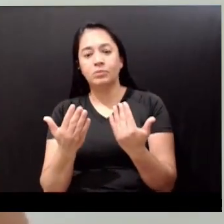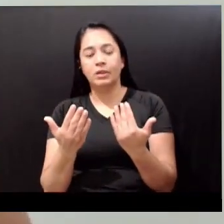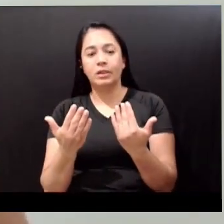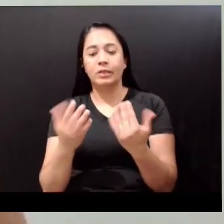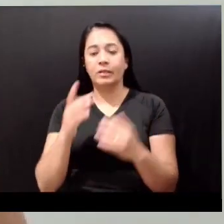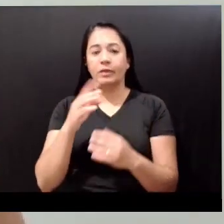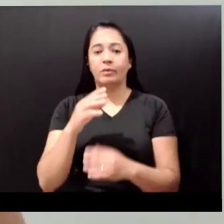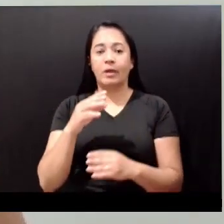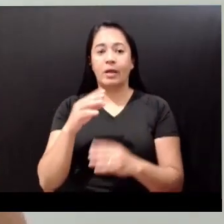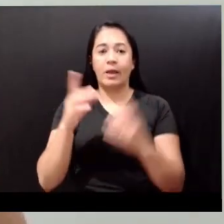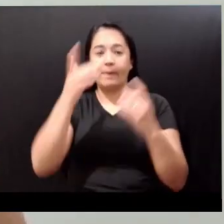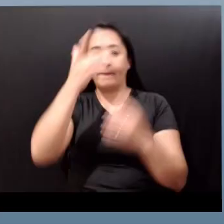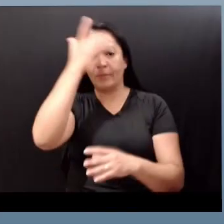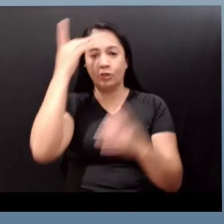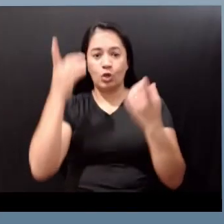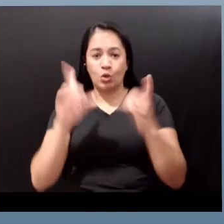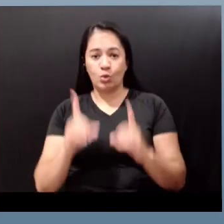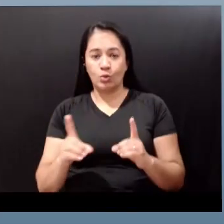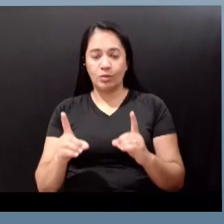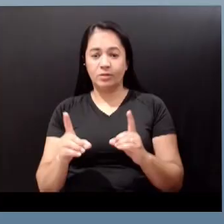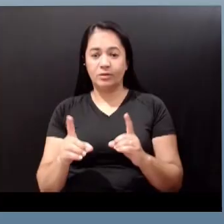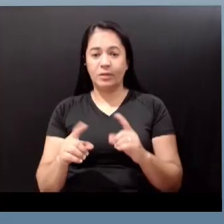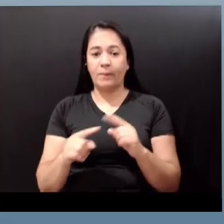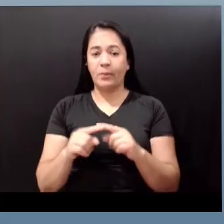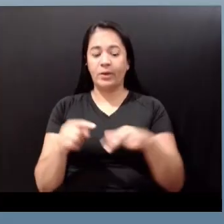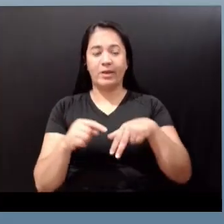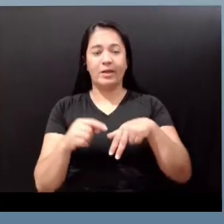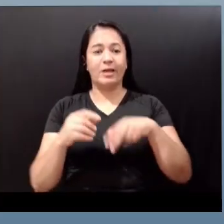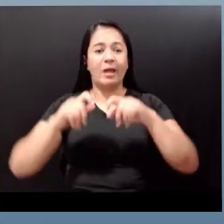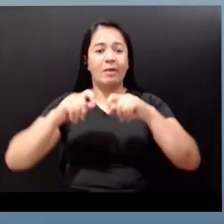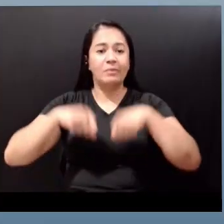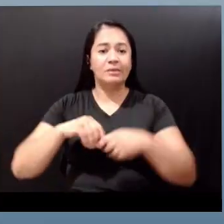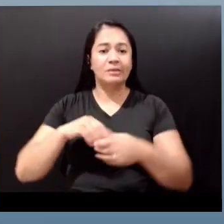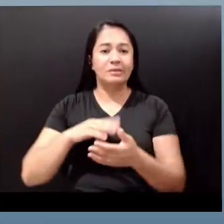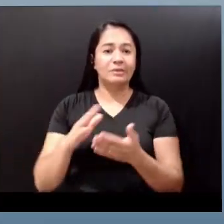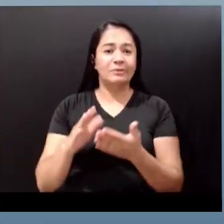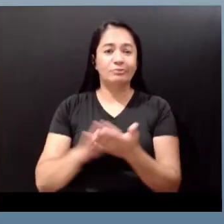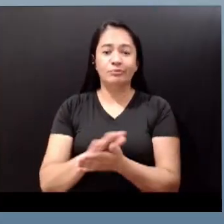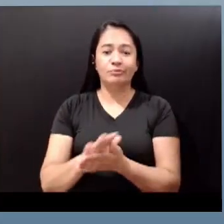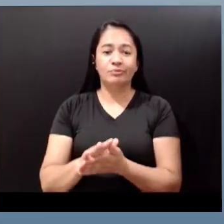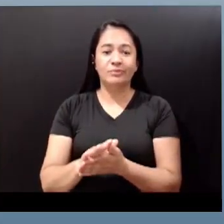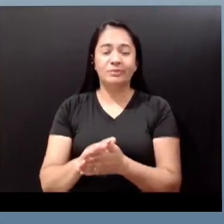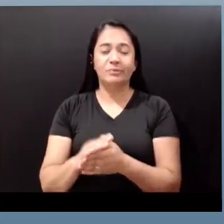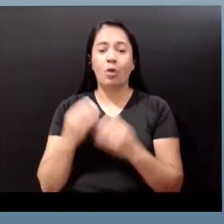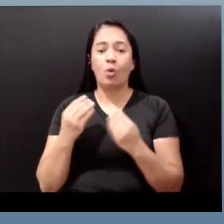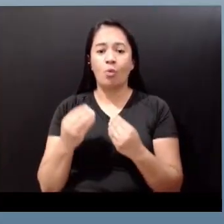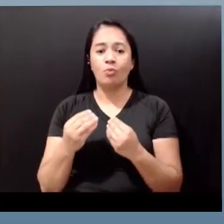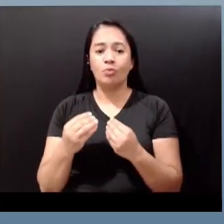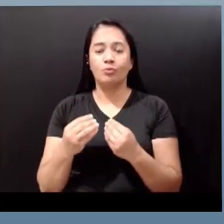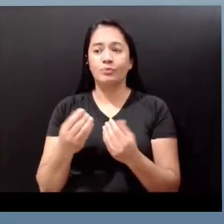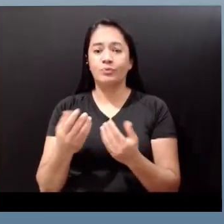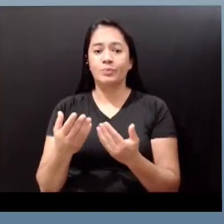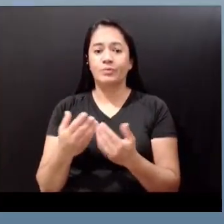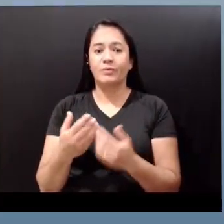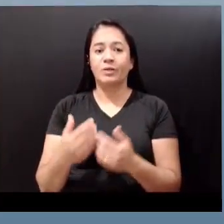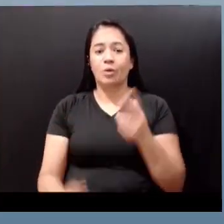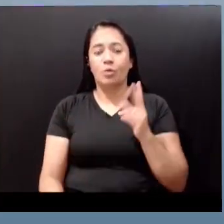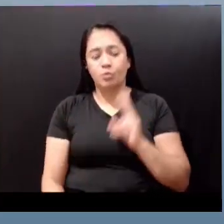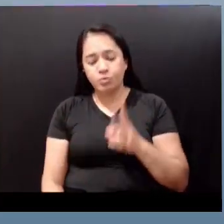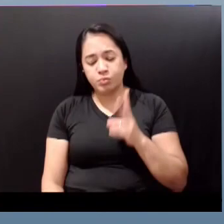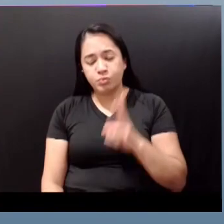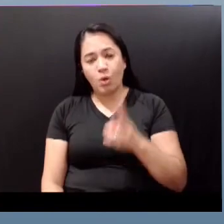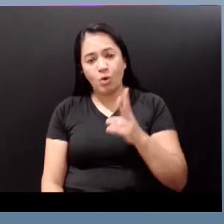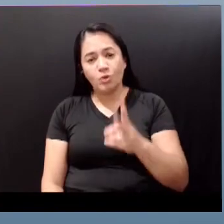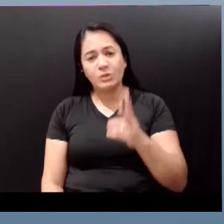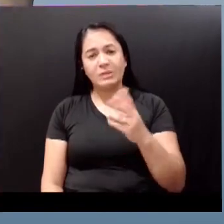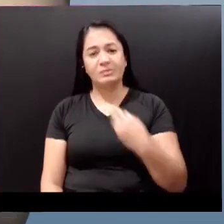a PCD de pacientes que têm fibromialgia incapacitante, ou seja, aquela fibromialgia que ela traz uma